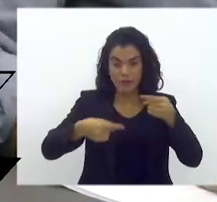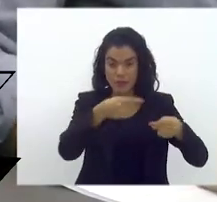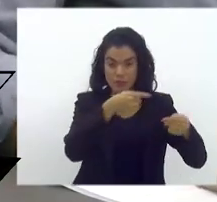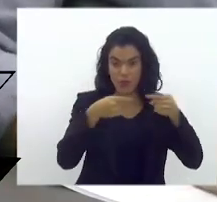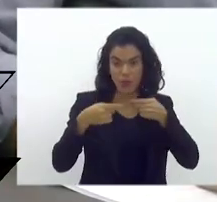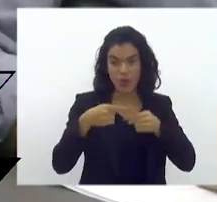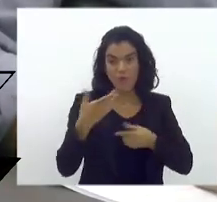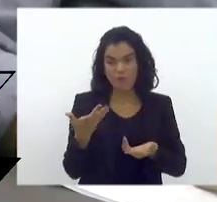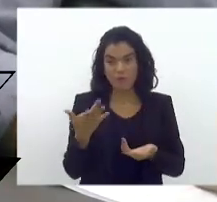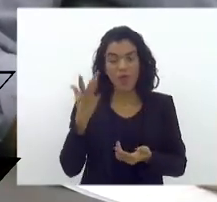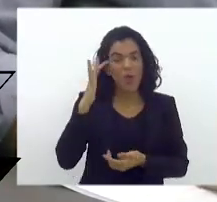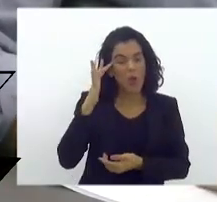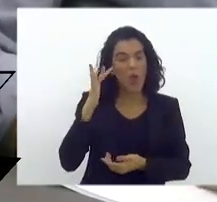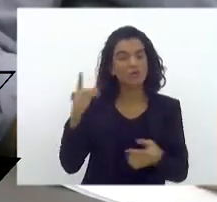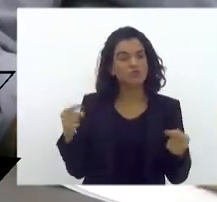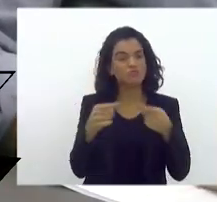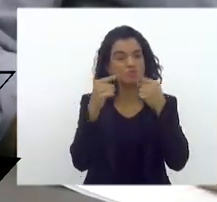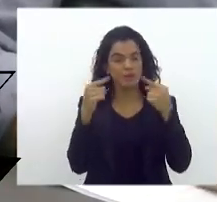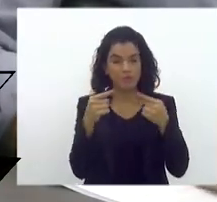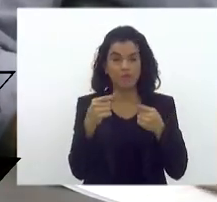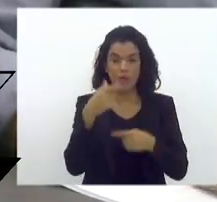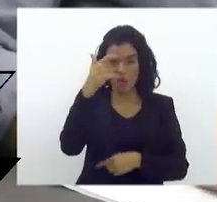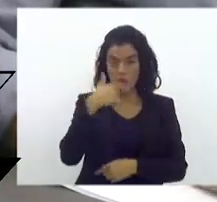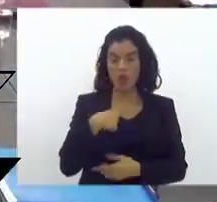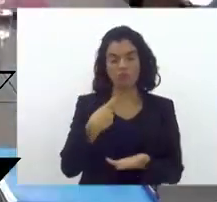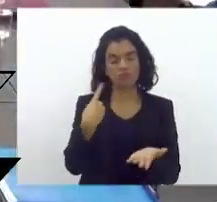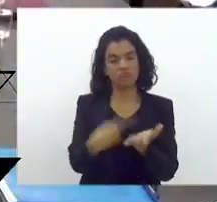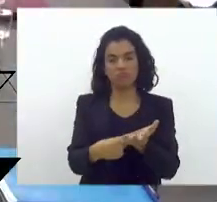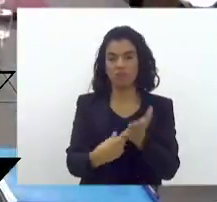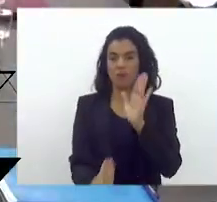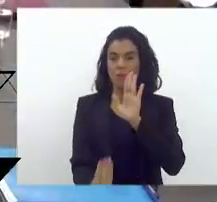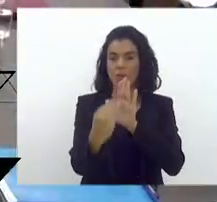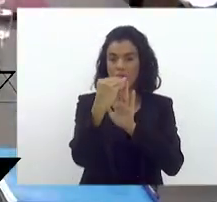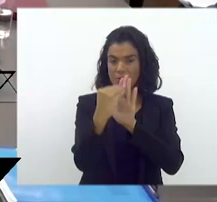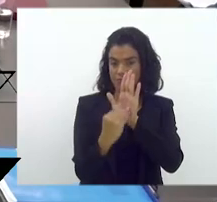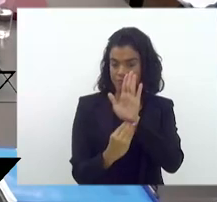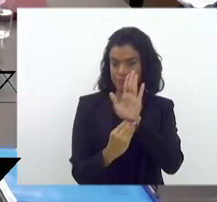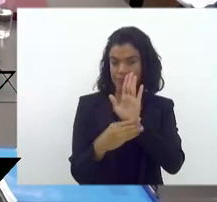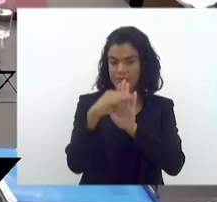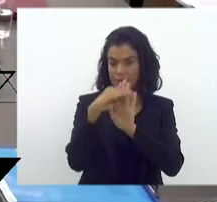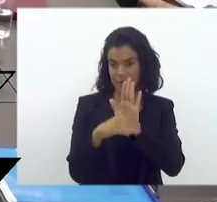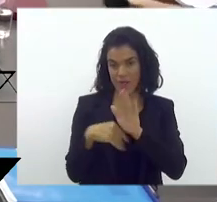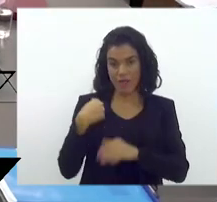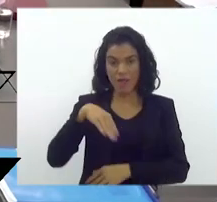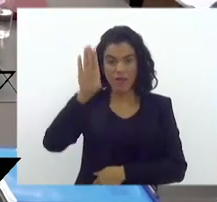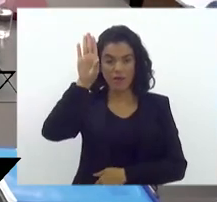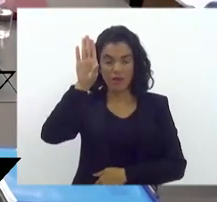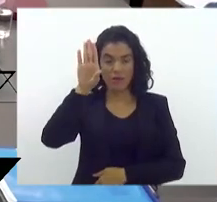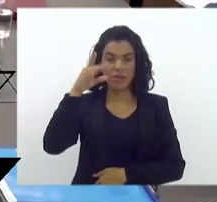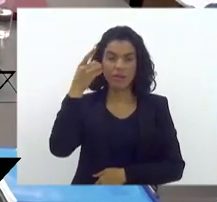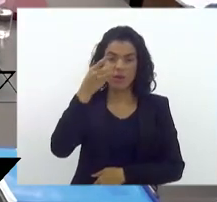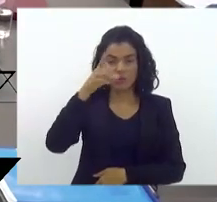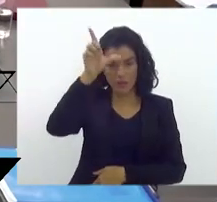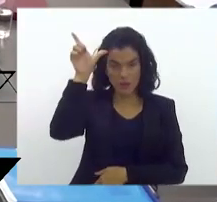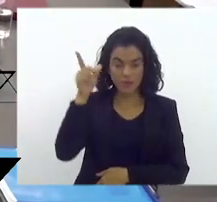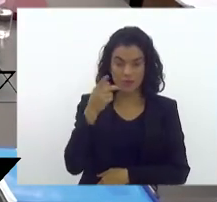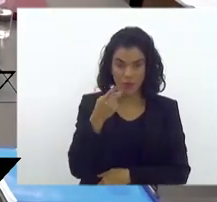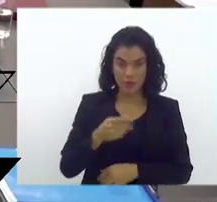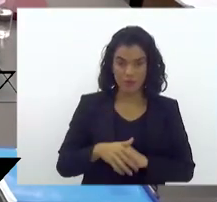parece muito adequada. Fica o compromisso aqui de incluí-lo na próxima sessão. Me dá uma parte. Pois não, deputado Luiz